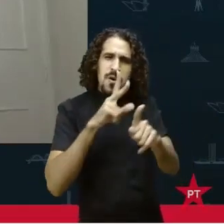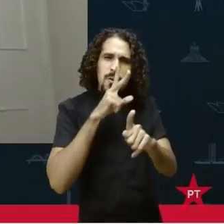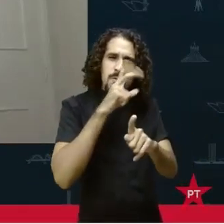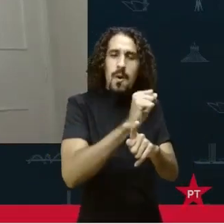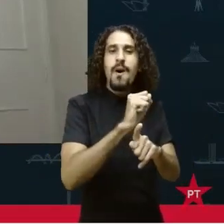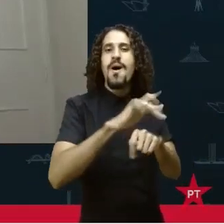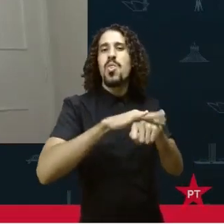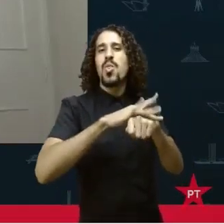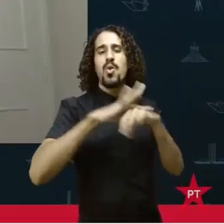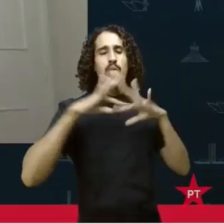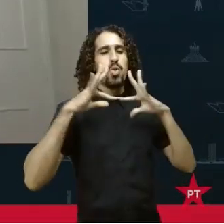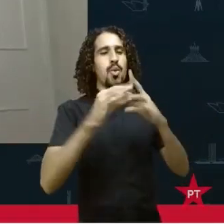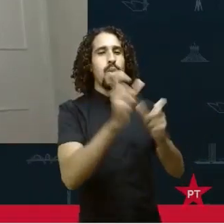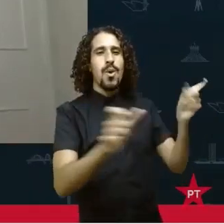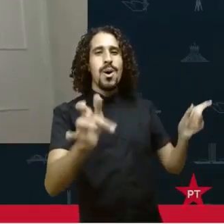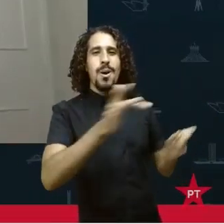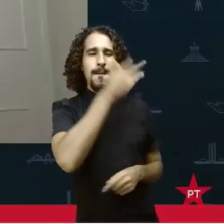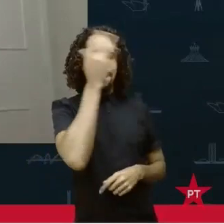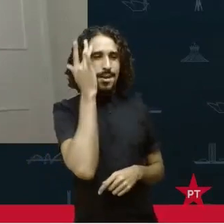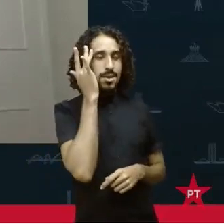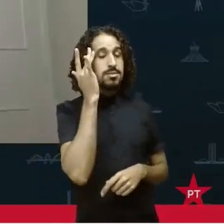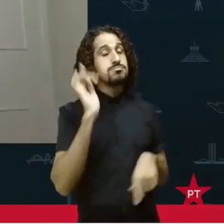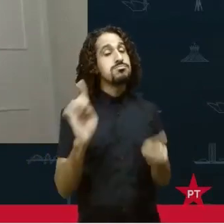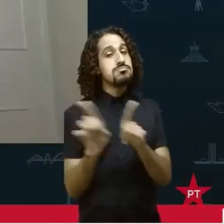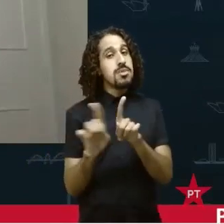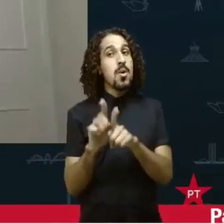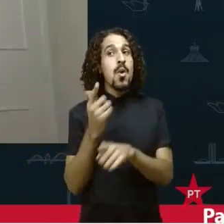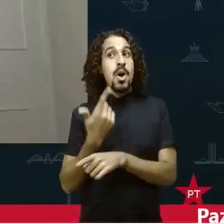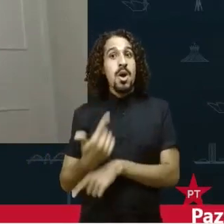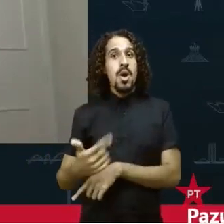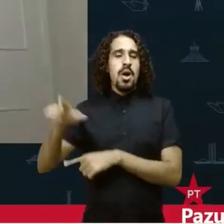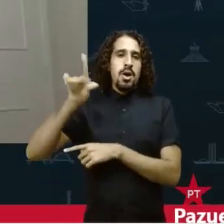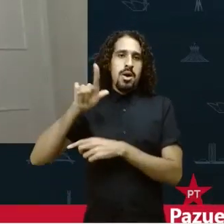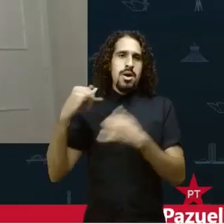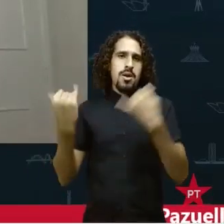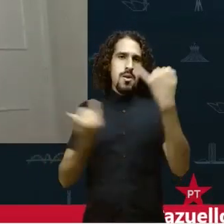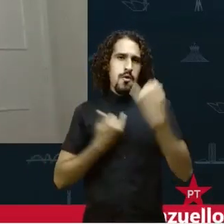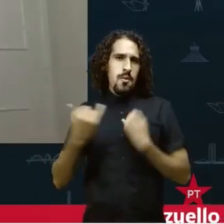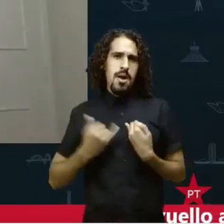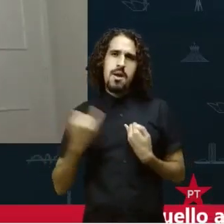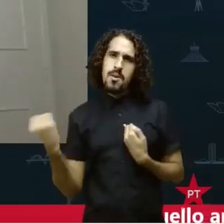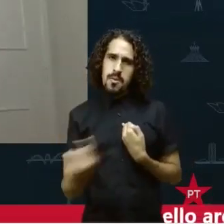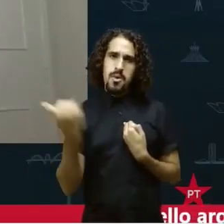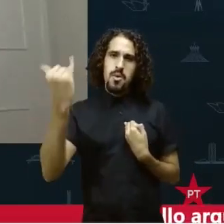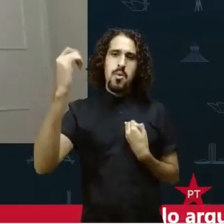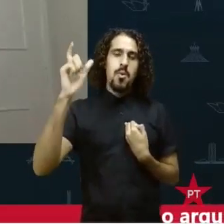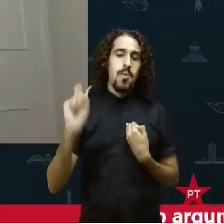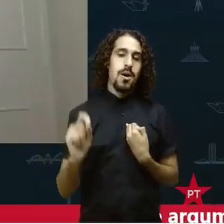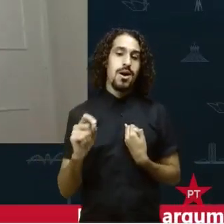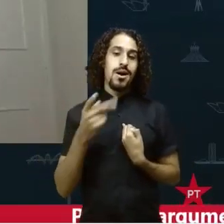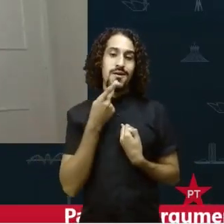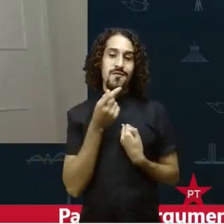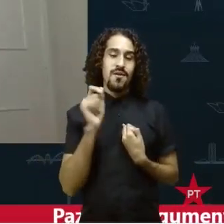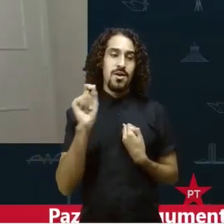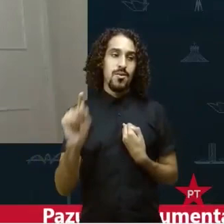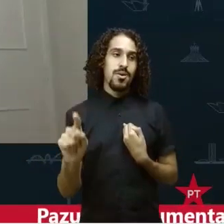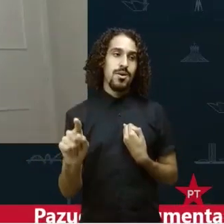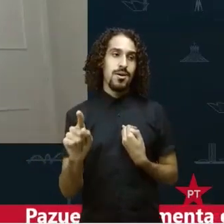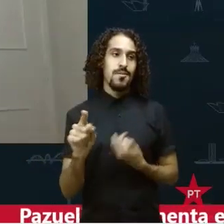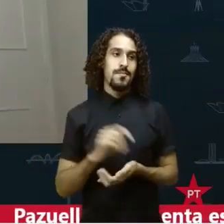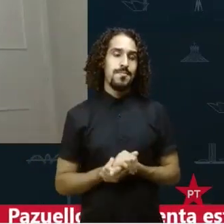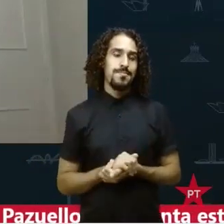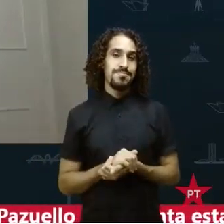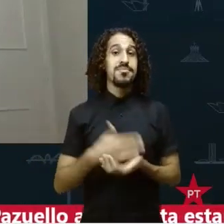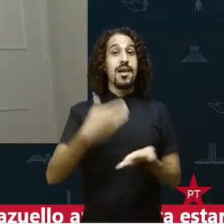o adoecimento das pessoas. Também trouxe uma outra importante informação quando diz que